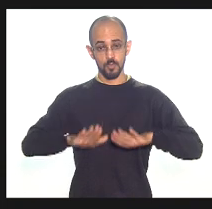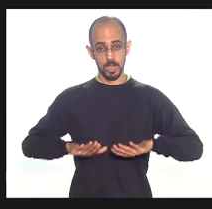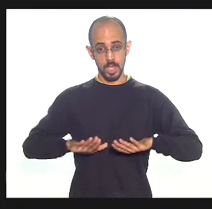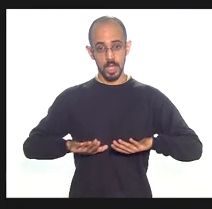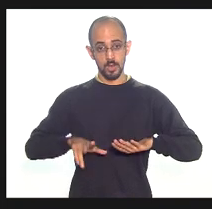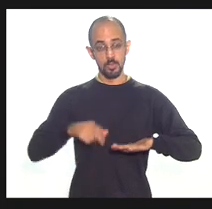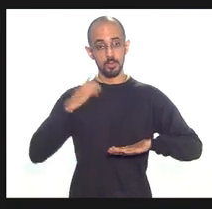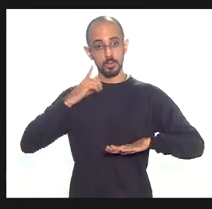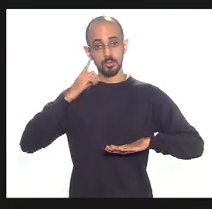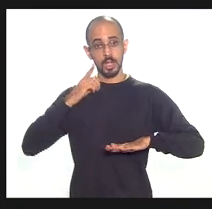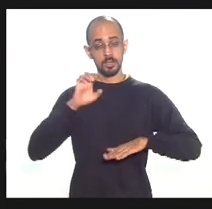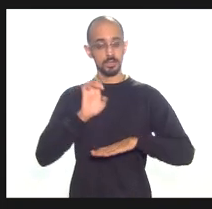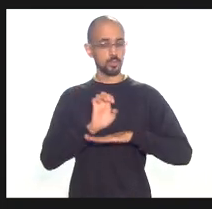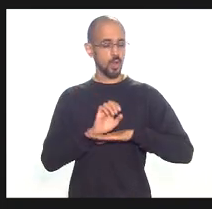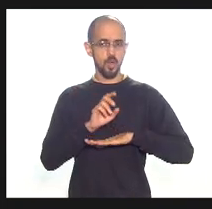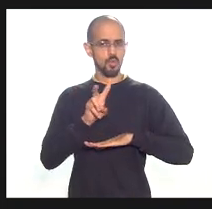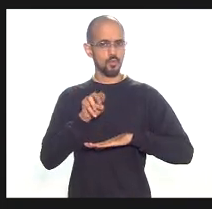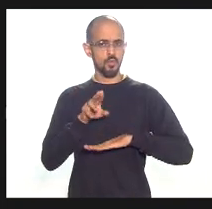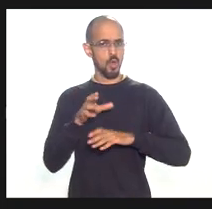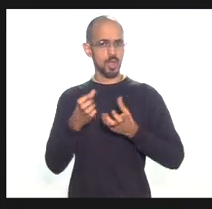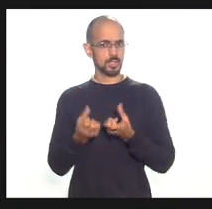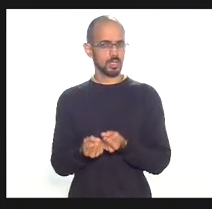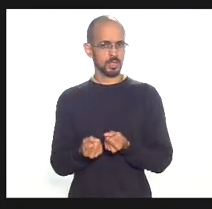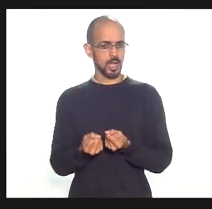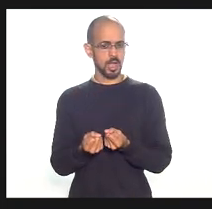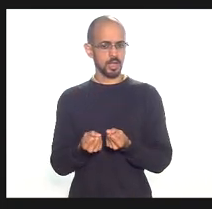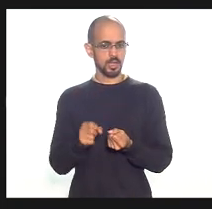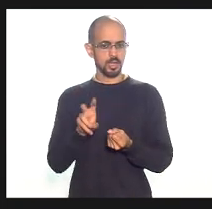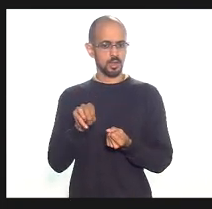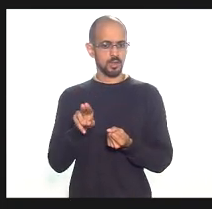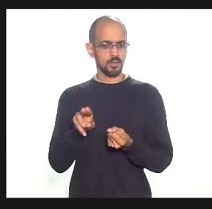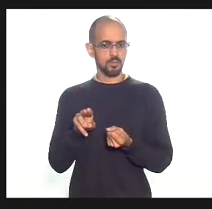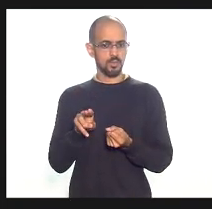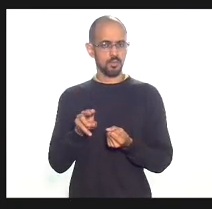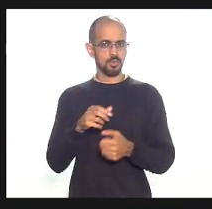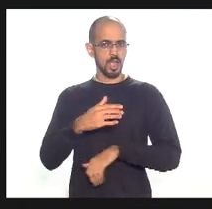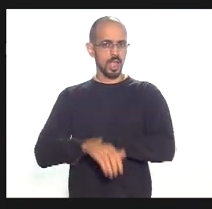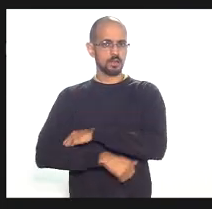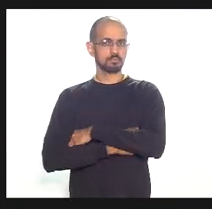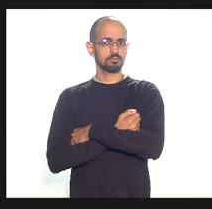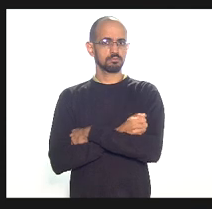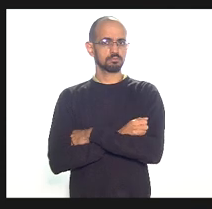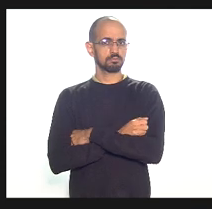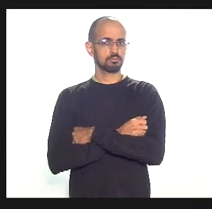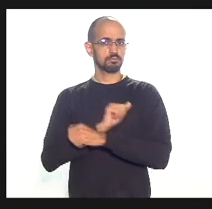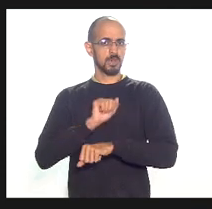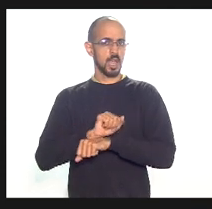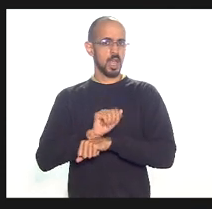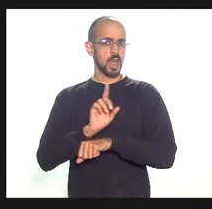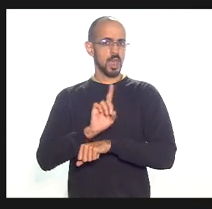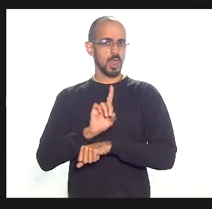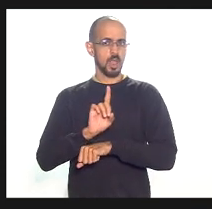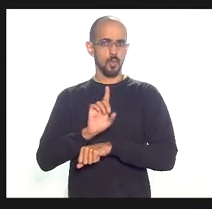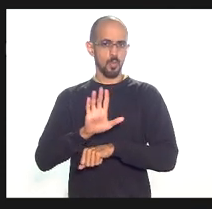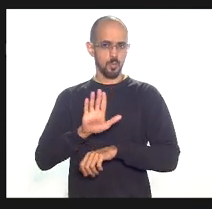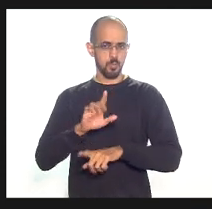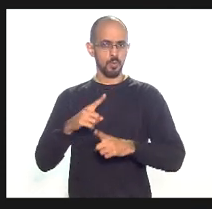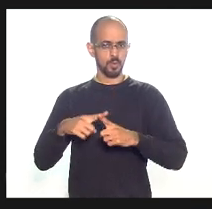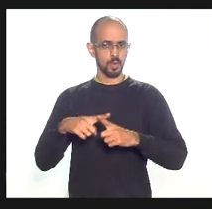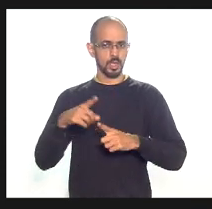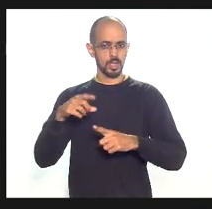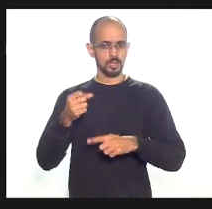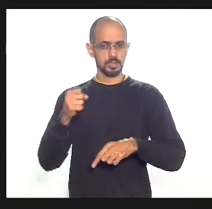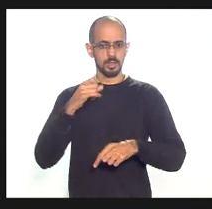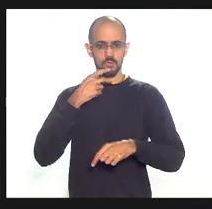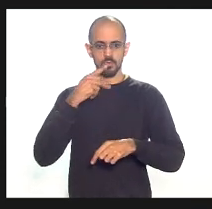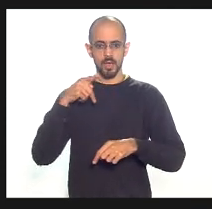aceitar essa situação e não vou ver isso de braços cruzados não vou porque quando fala aqui escola